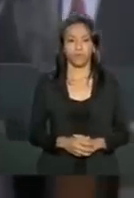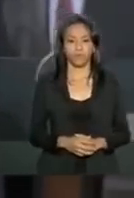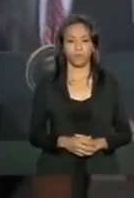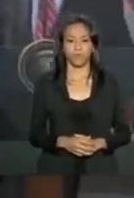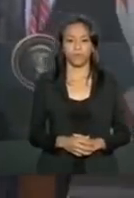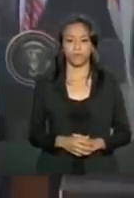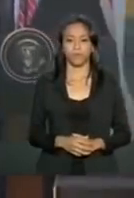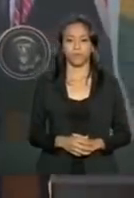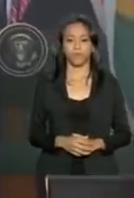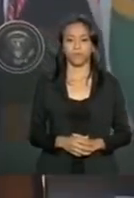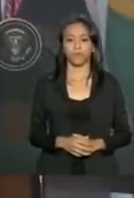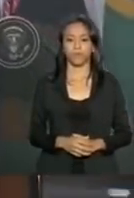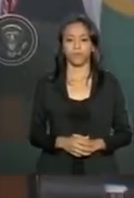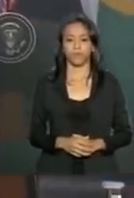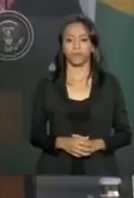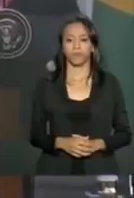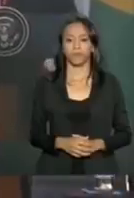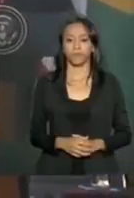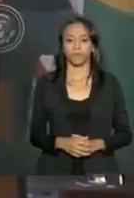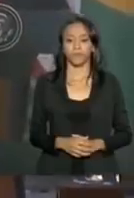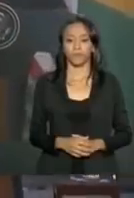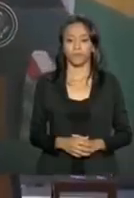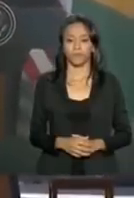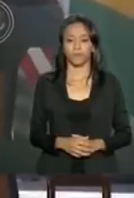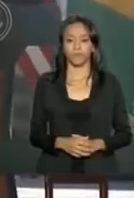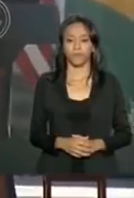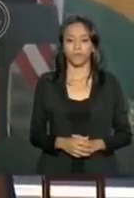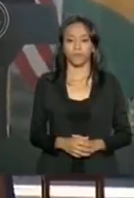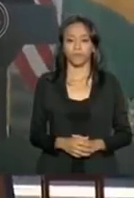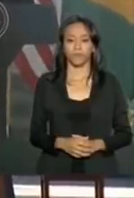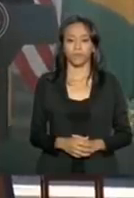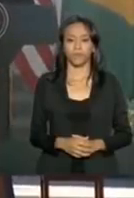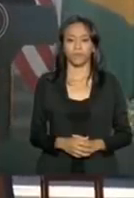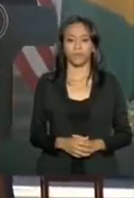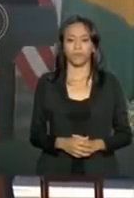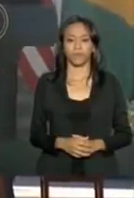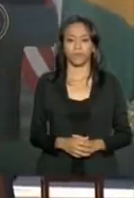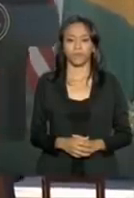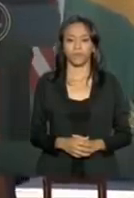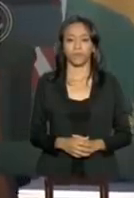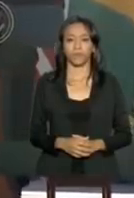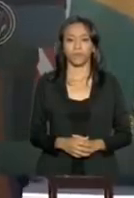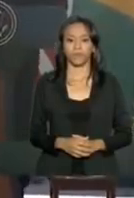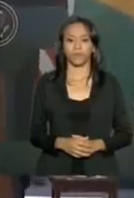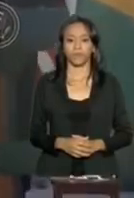Thank you very much, Mr. President. I appreciate it. Thank you very much, and thank you, everybody. Thank you very much.